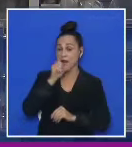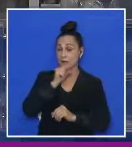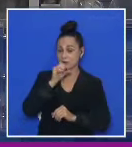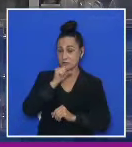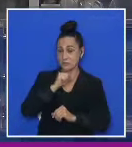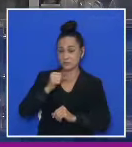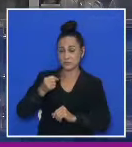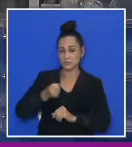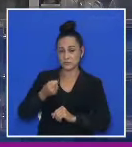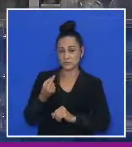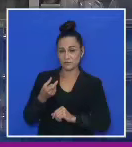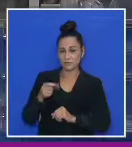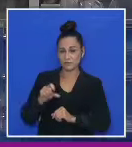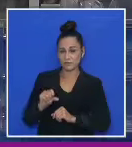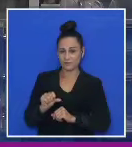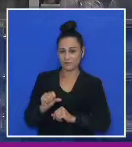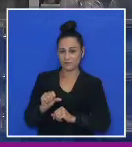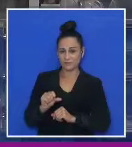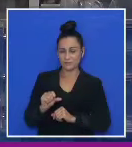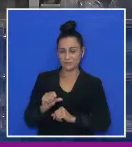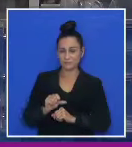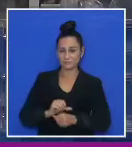19.